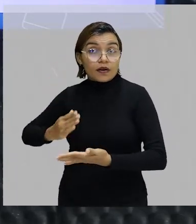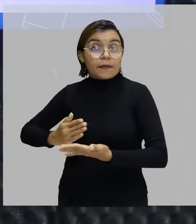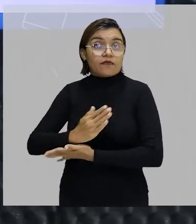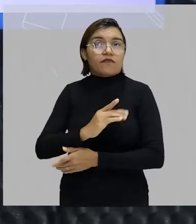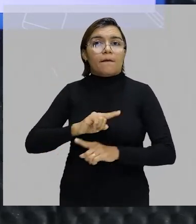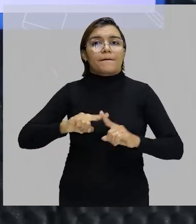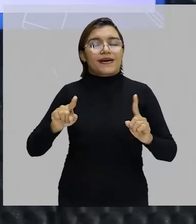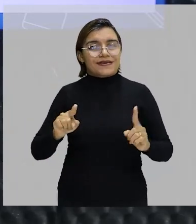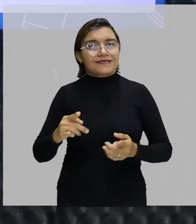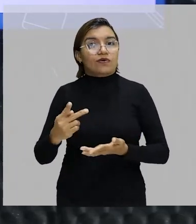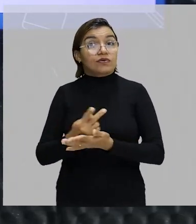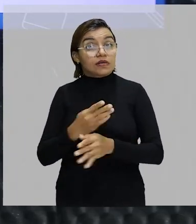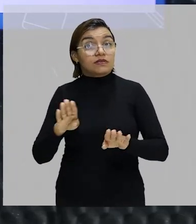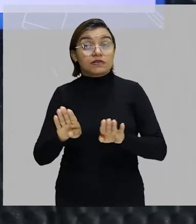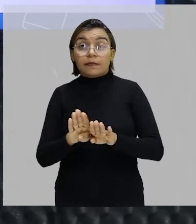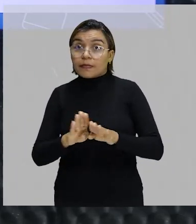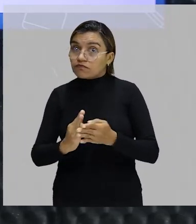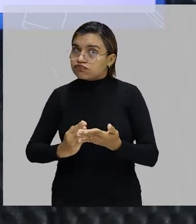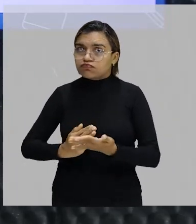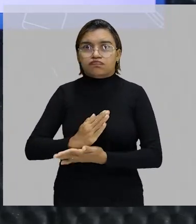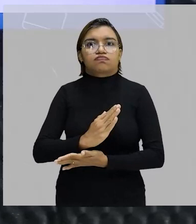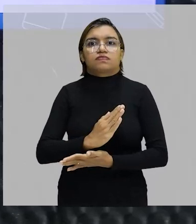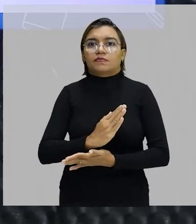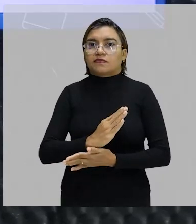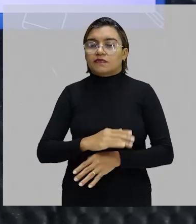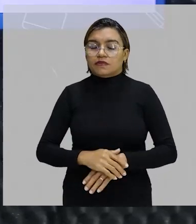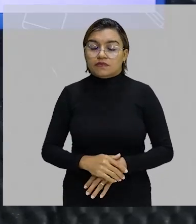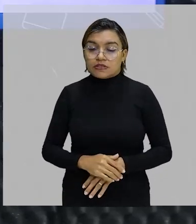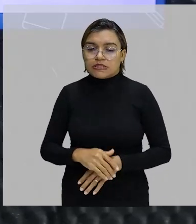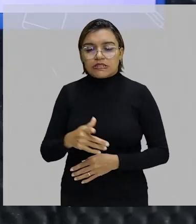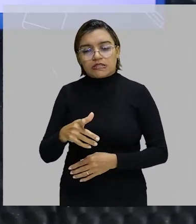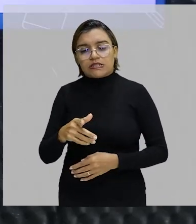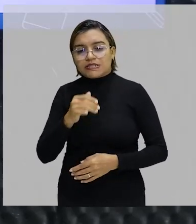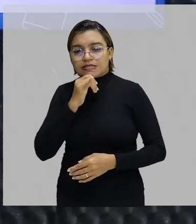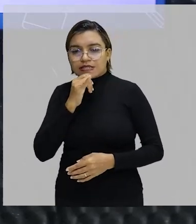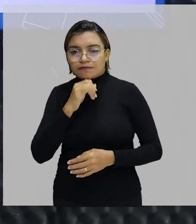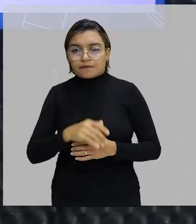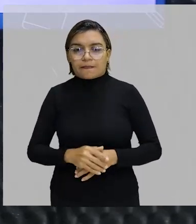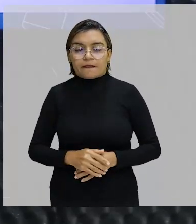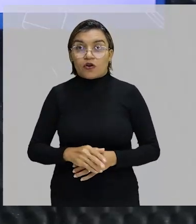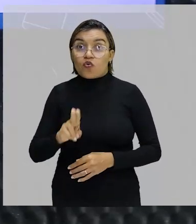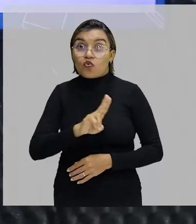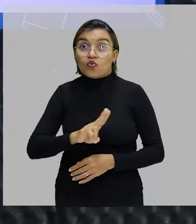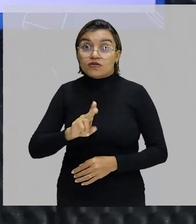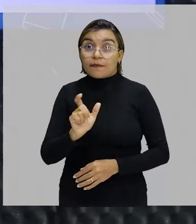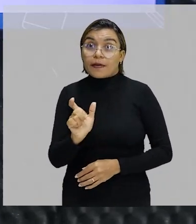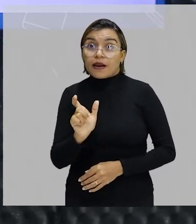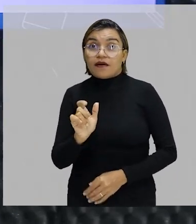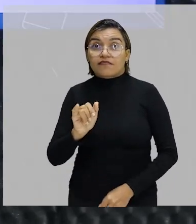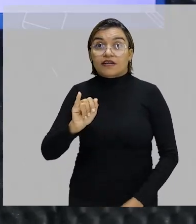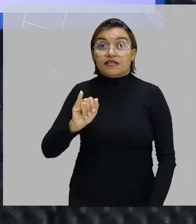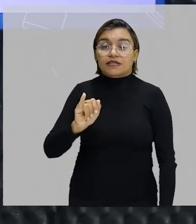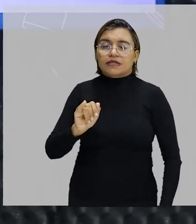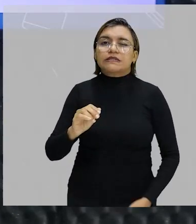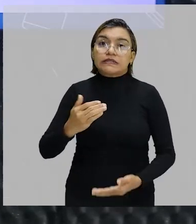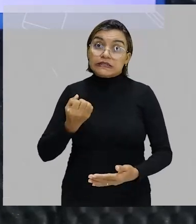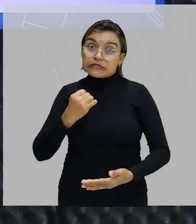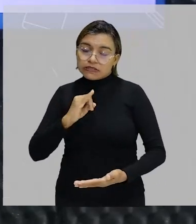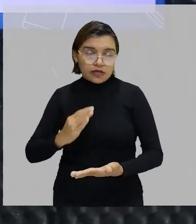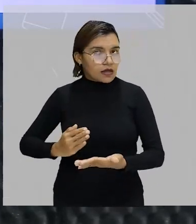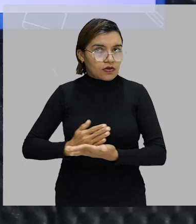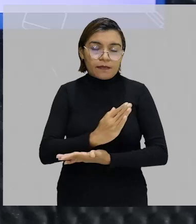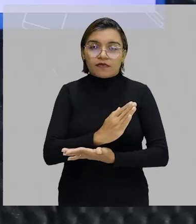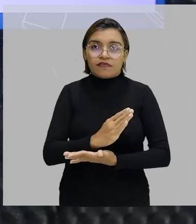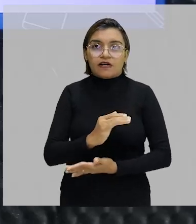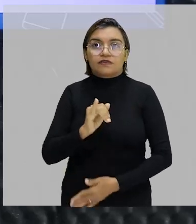seja aprovado. Então, quando não é aprovado, eles vão colocar lá indeferido, tá? Então é muito comum a